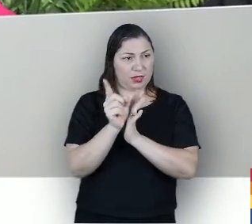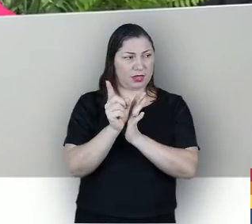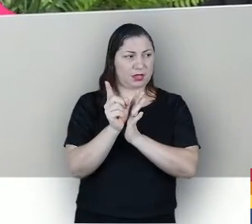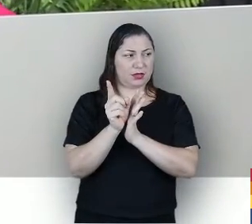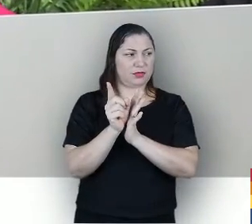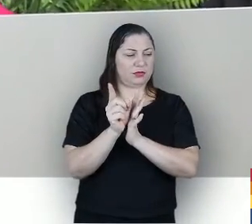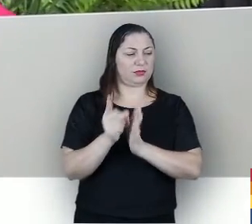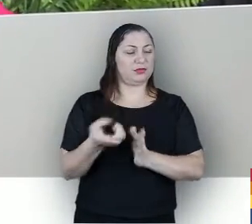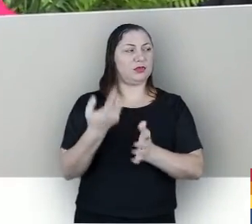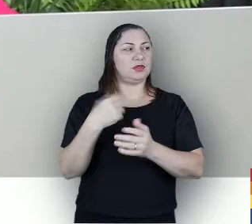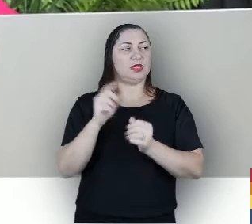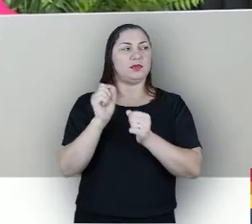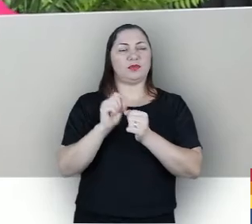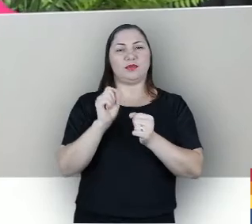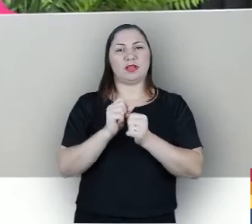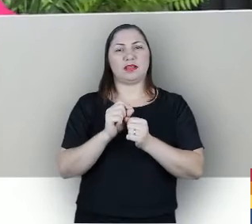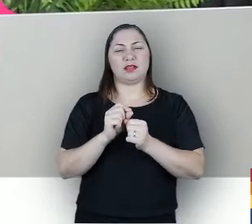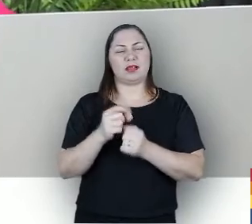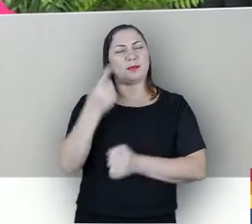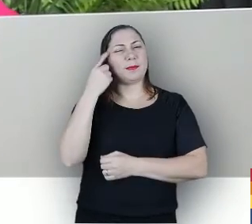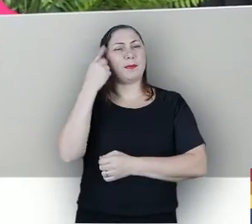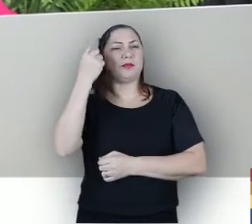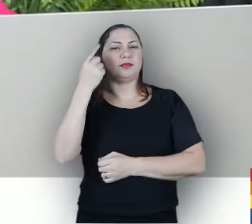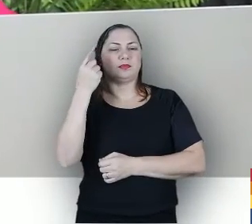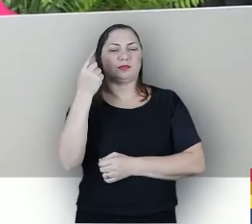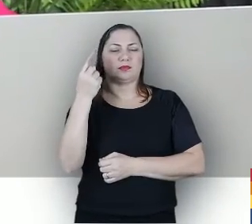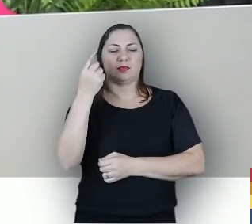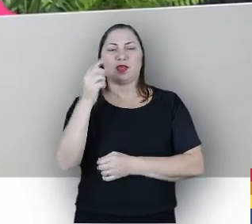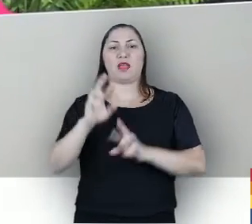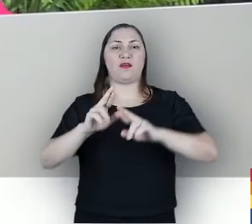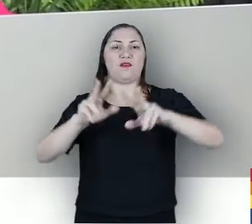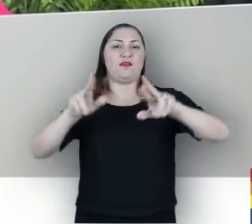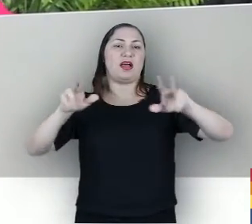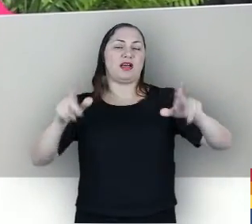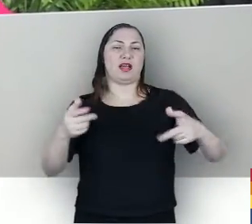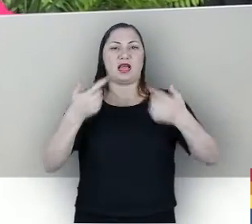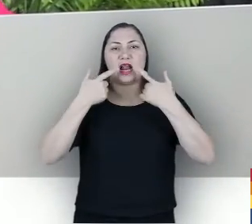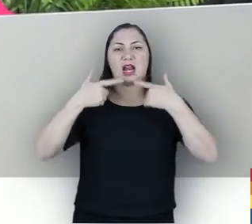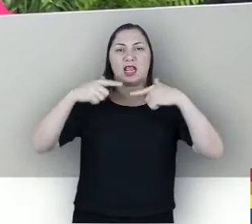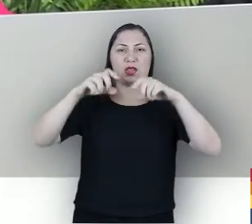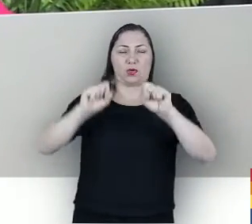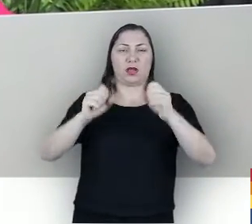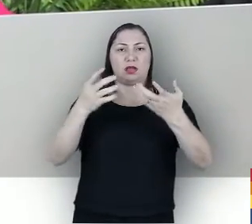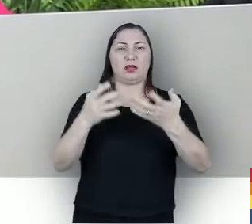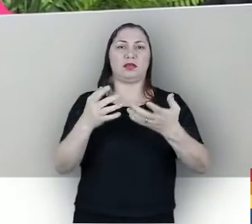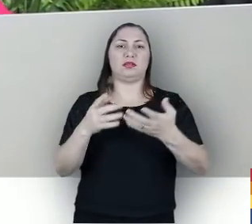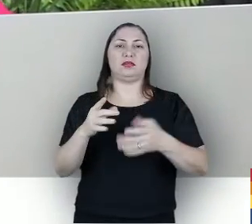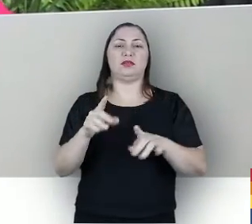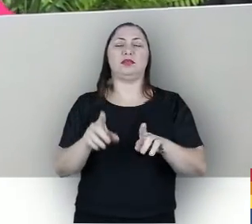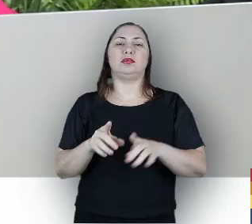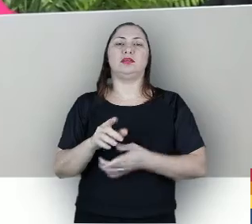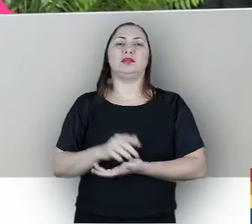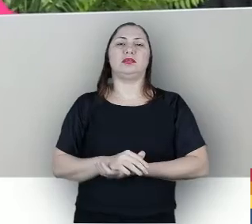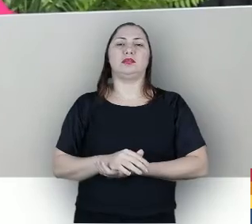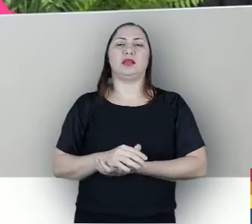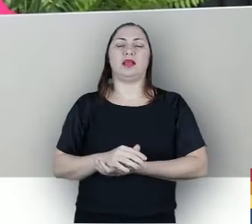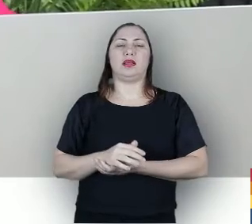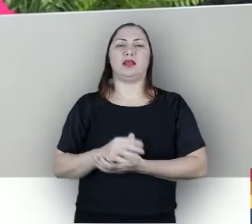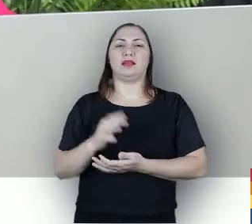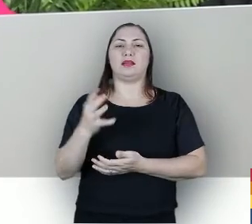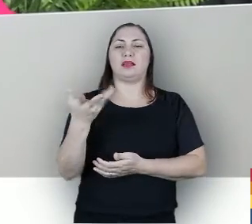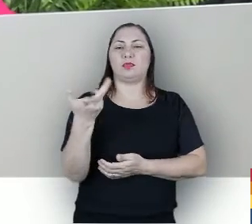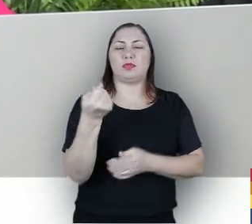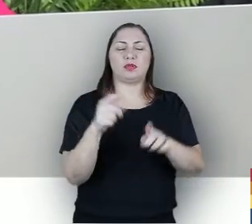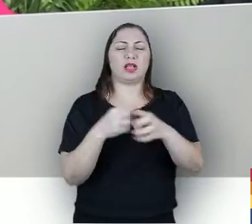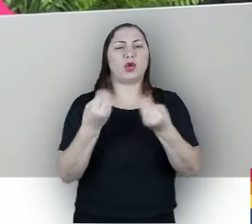para quando chegar no segundo, terceiro ano, por exemplo, for fazer uma redação, ele conseguir fazer de forma adequada, né, ter essa capacidade. Então, a